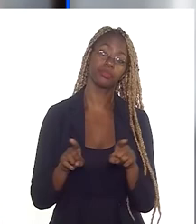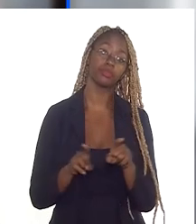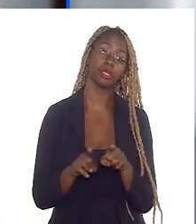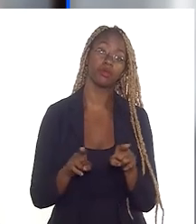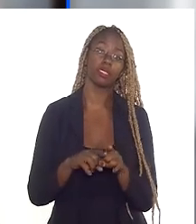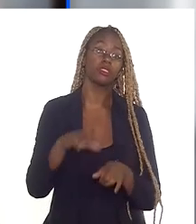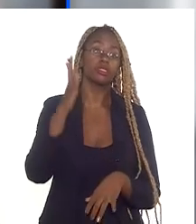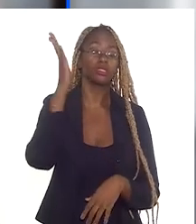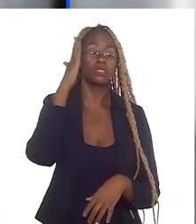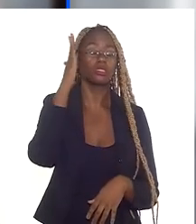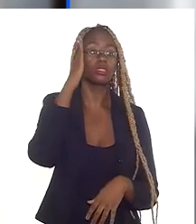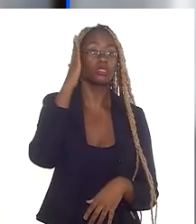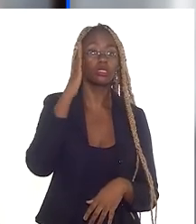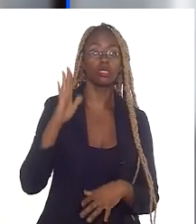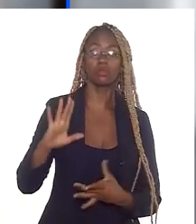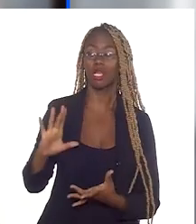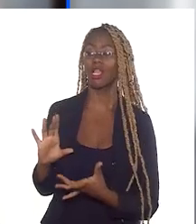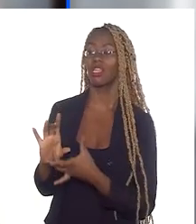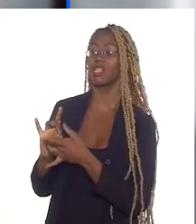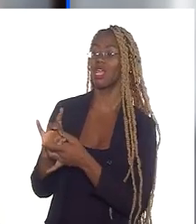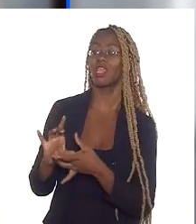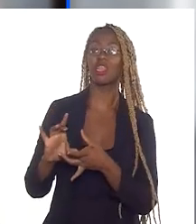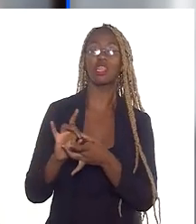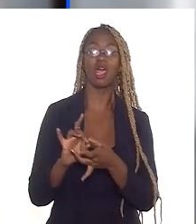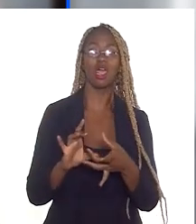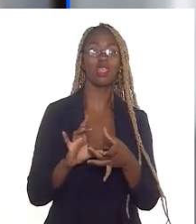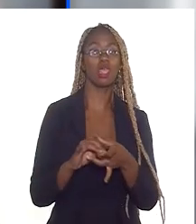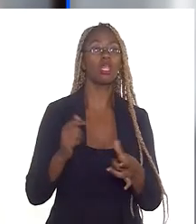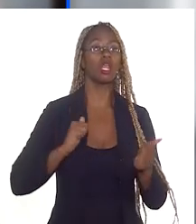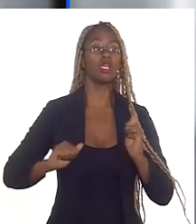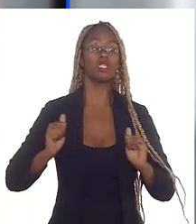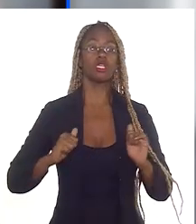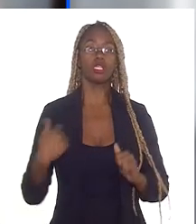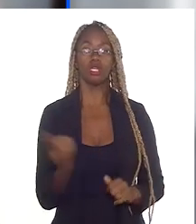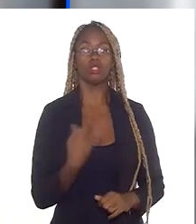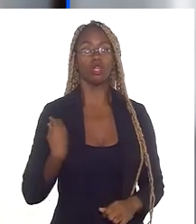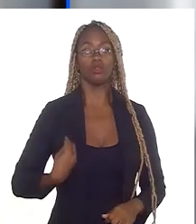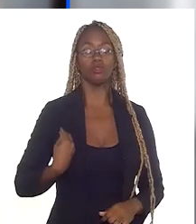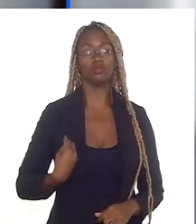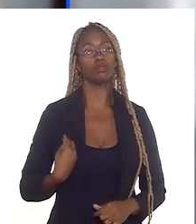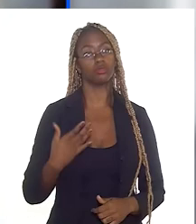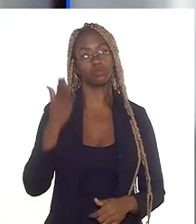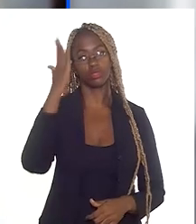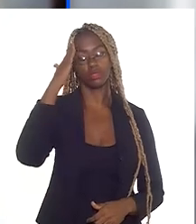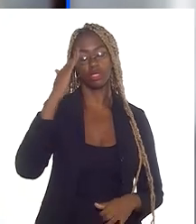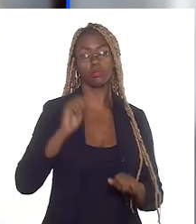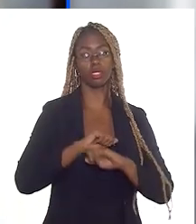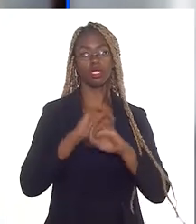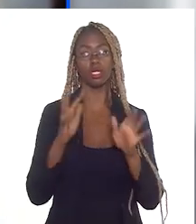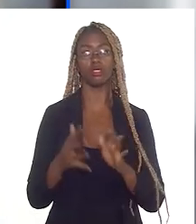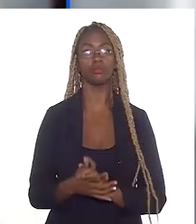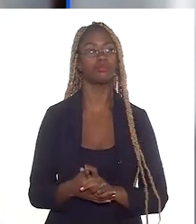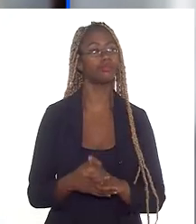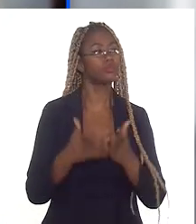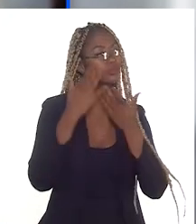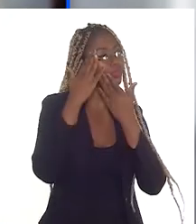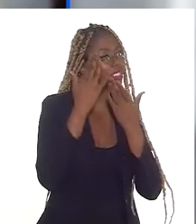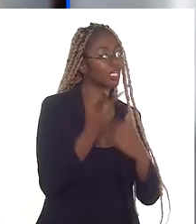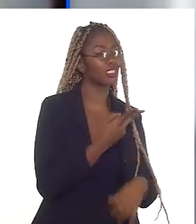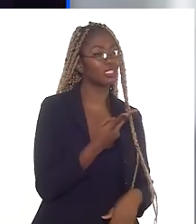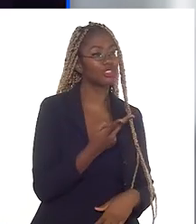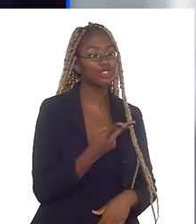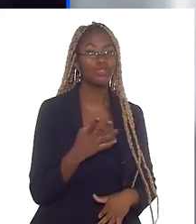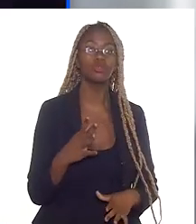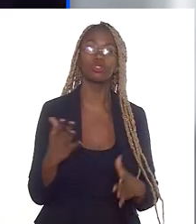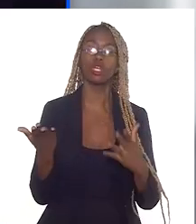é também está altamente conectado ligado à questão da ansiedade Aqui estamos vivendo sem são produtos